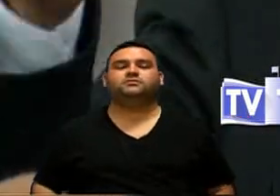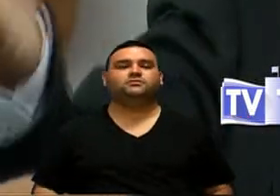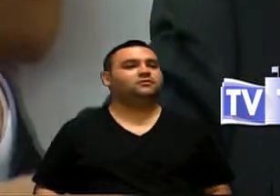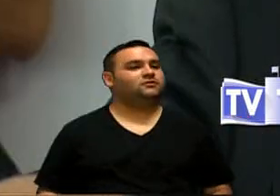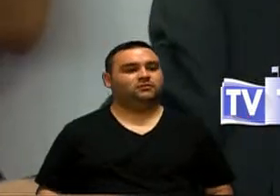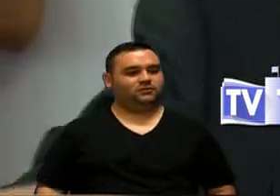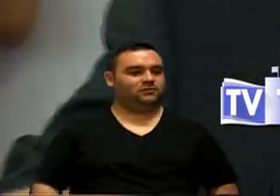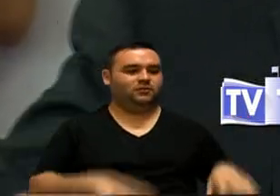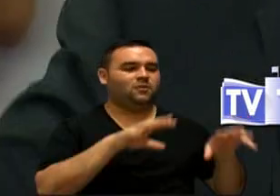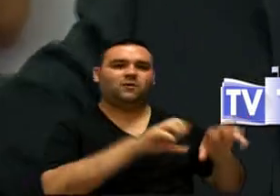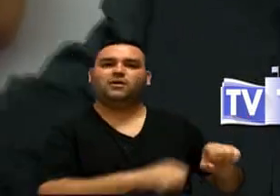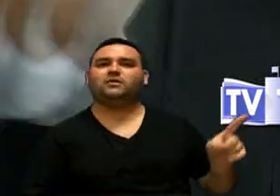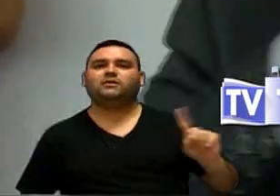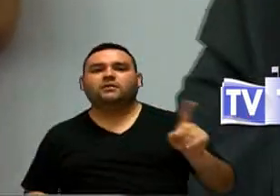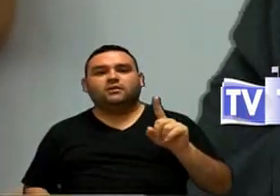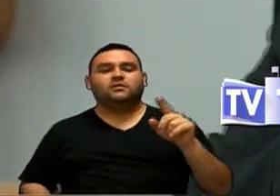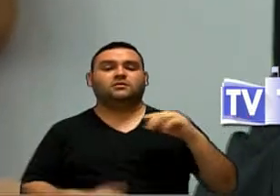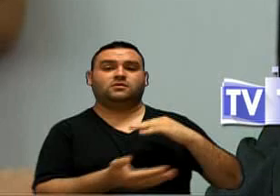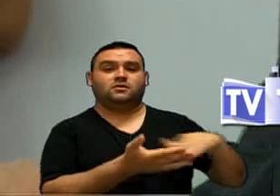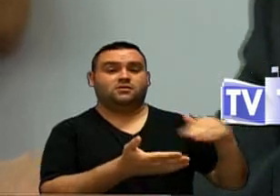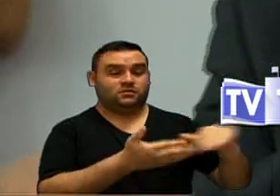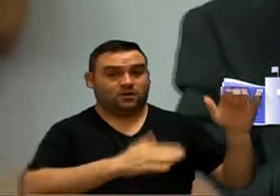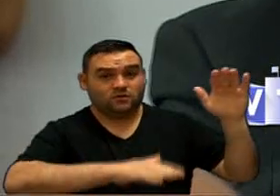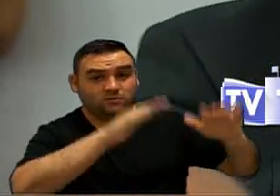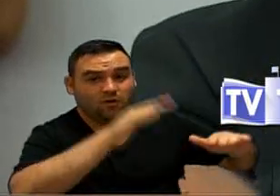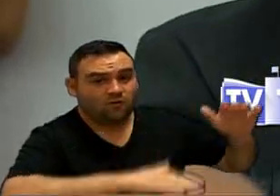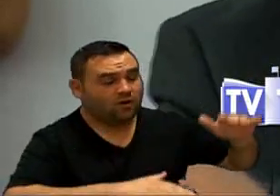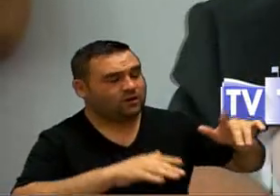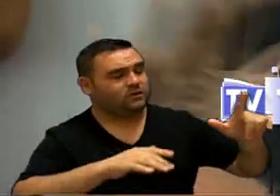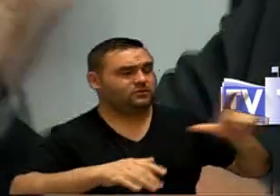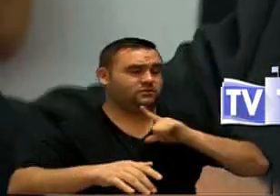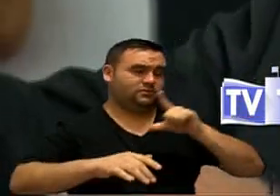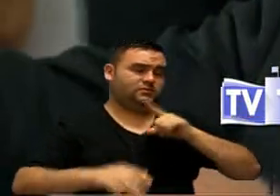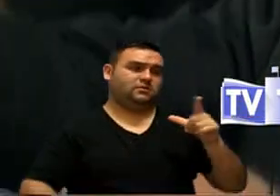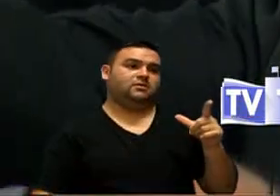Não tomou posse. O secretário que, porventura,